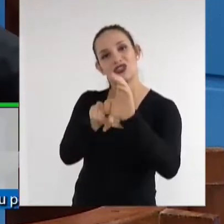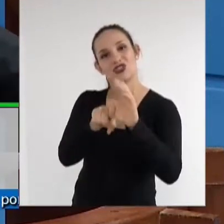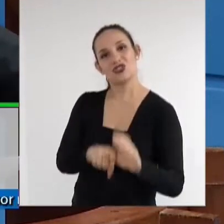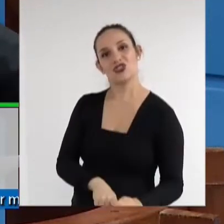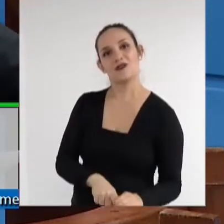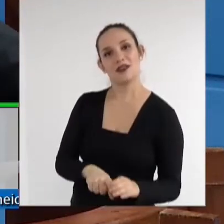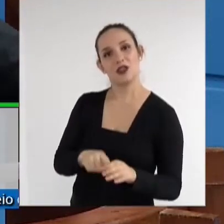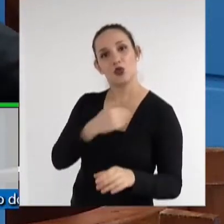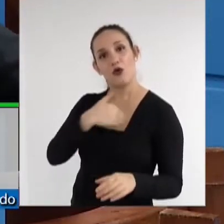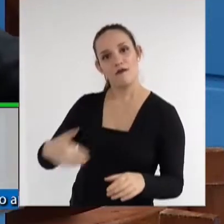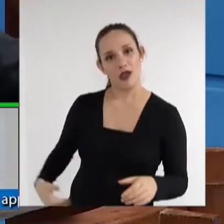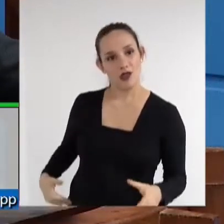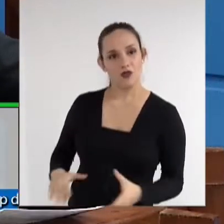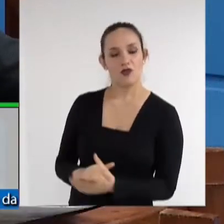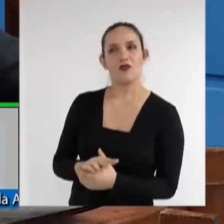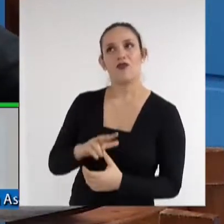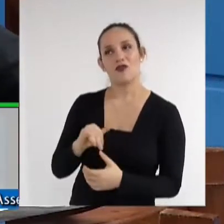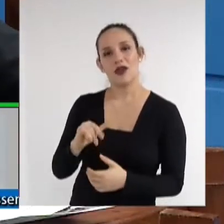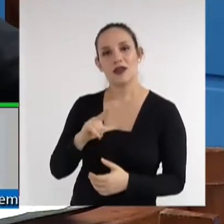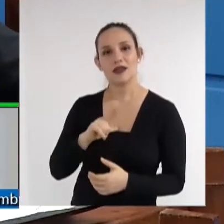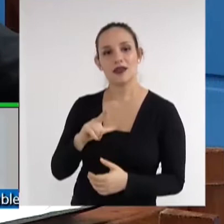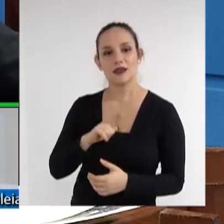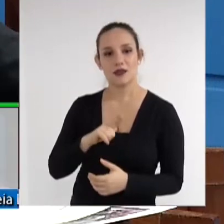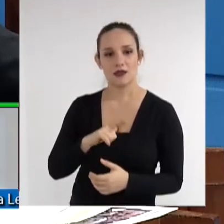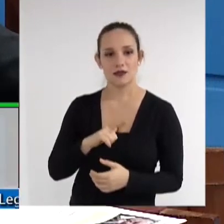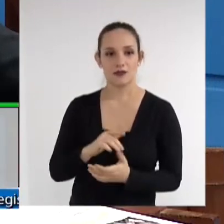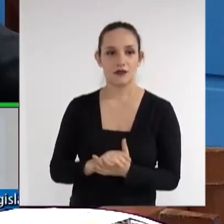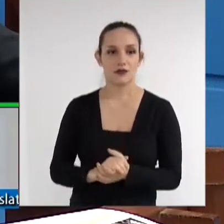o governo vai gastar